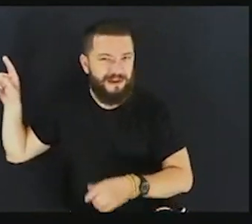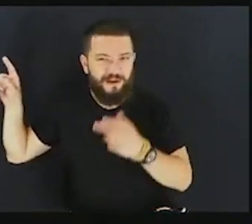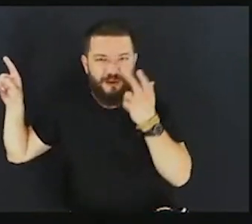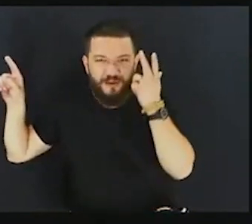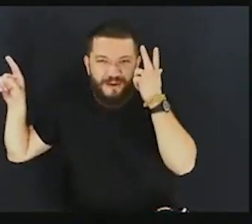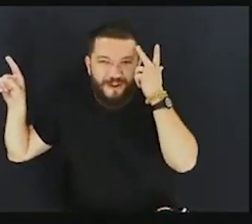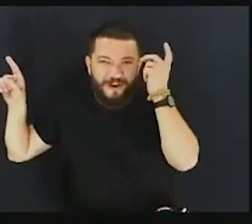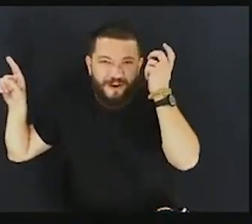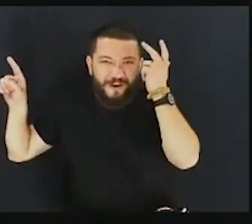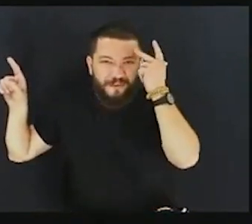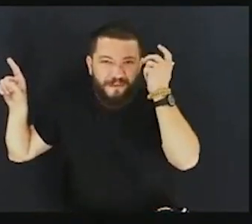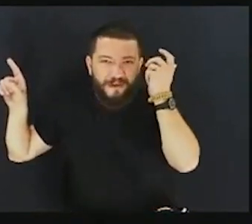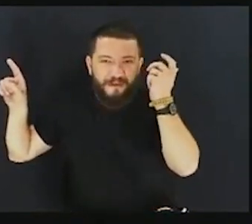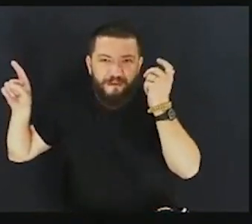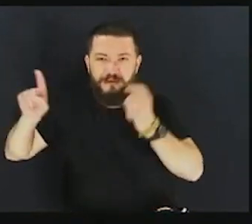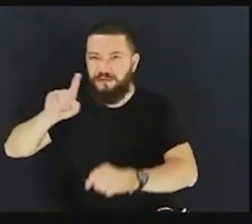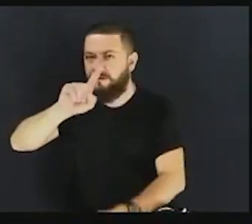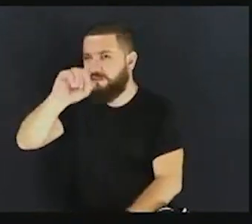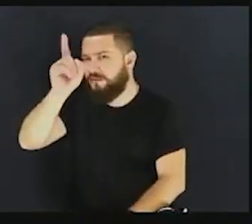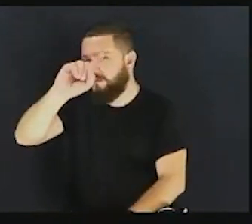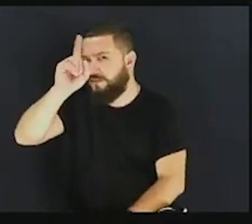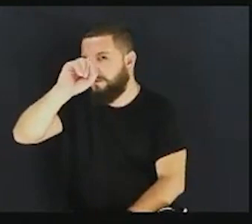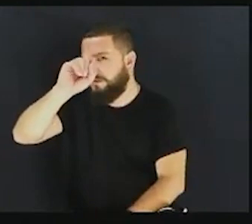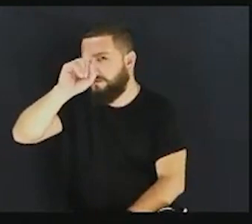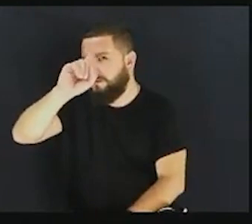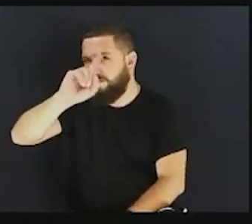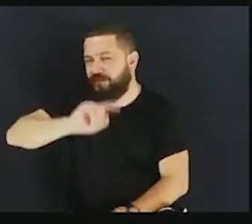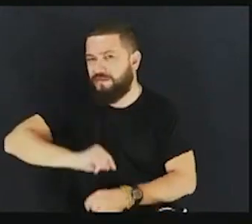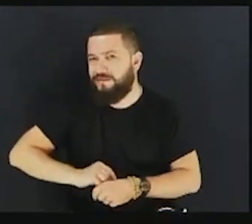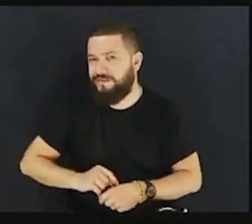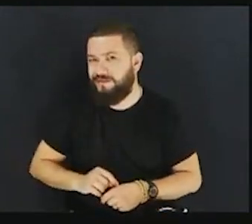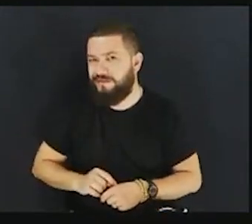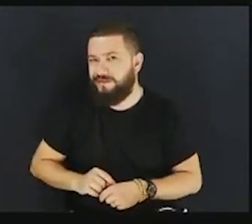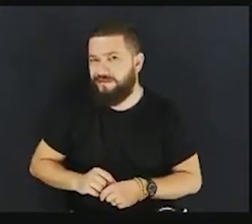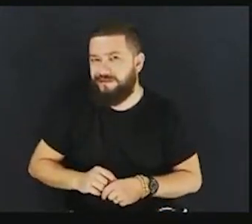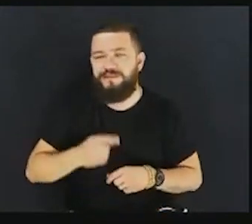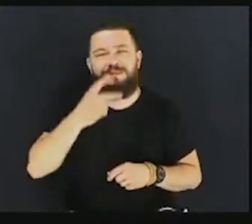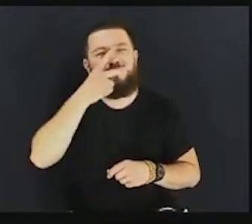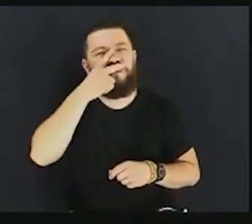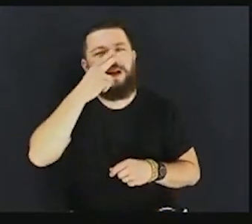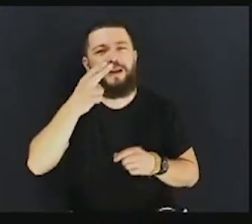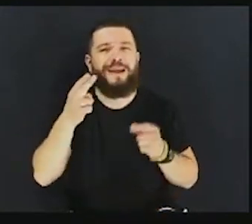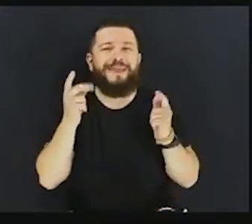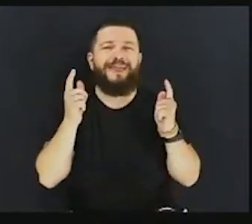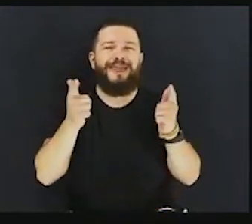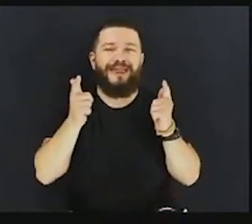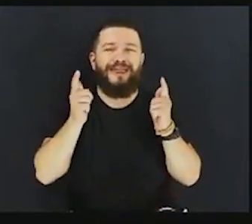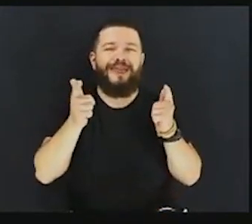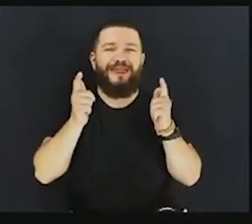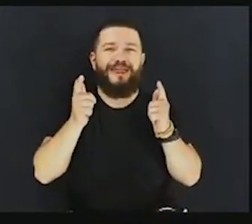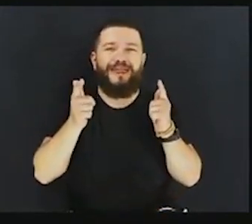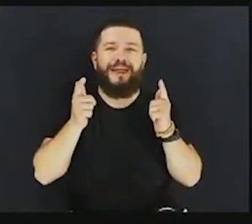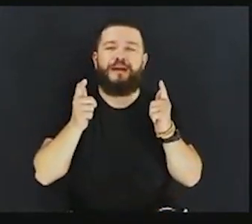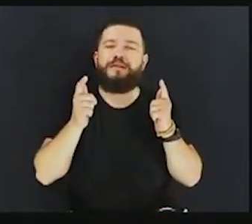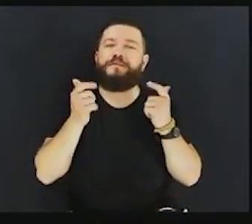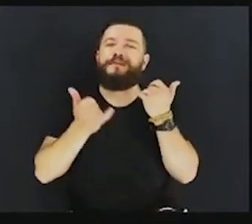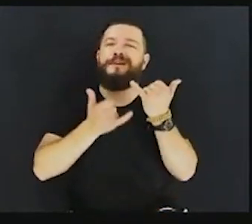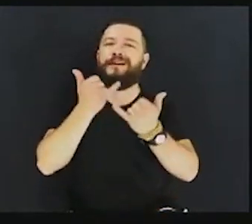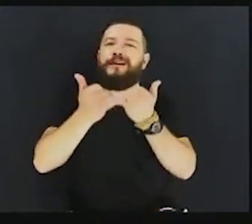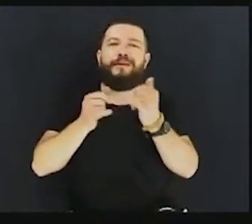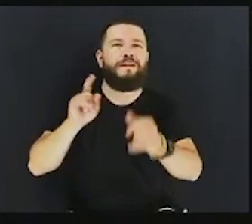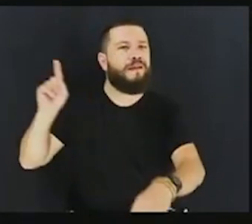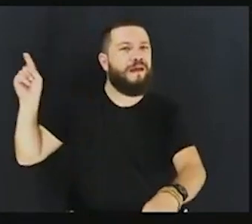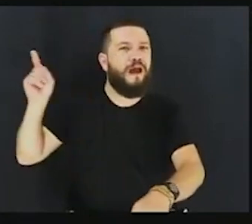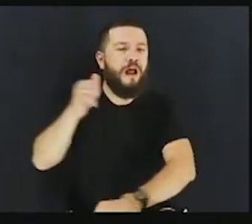Não é aceitável. É impossível que a gente compreenda isso como uma atitude de brincadeira. São estudantes de medicina, futuros profissionais, e a